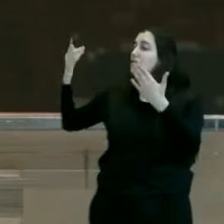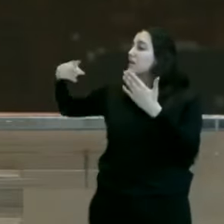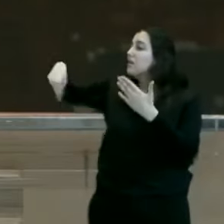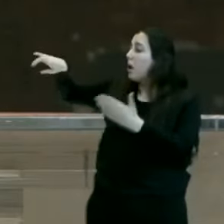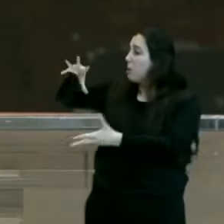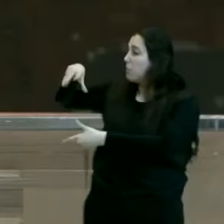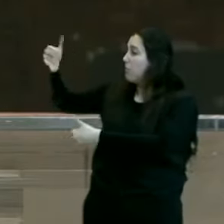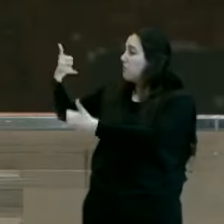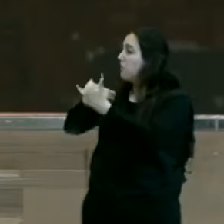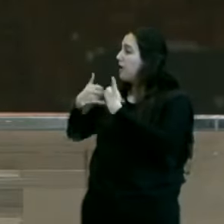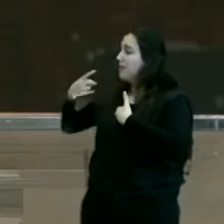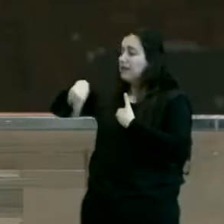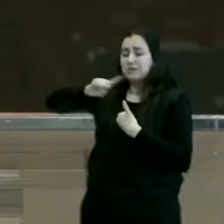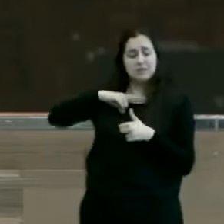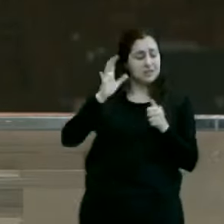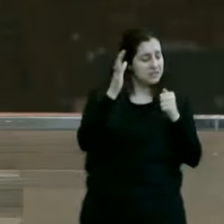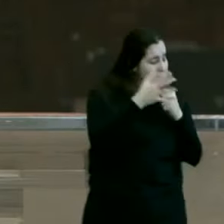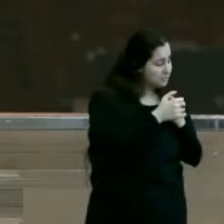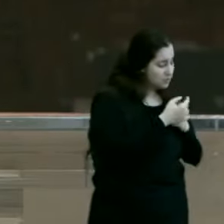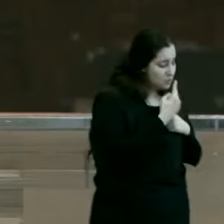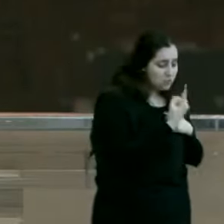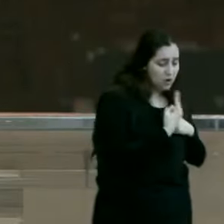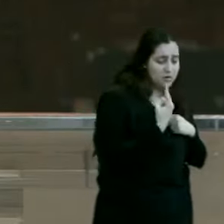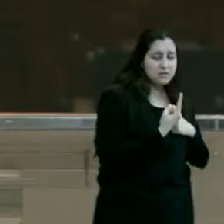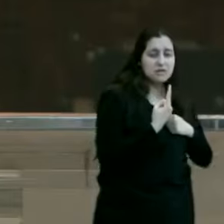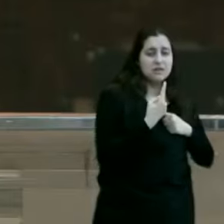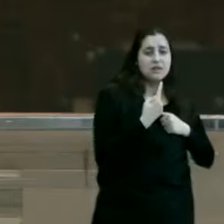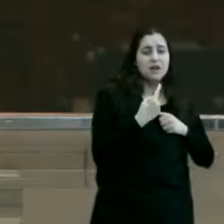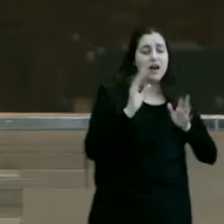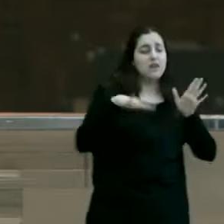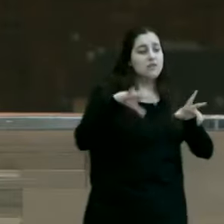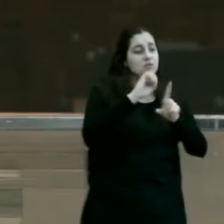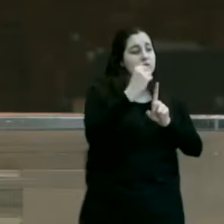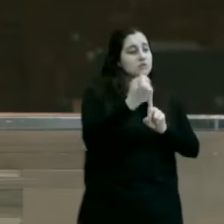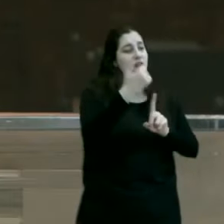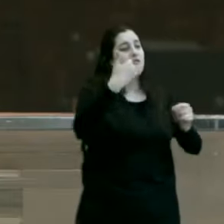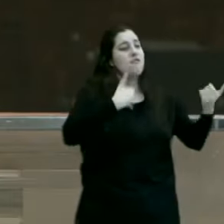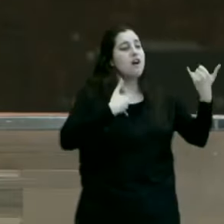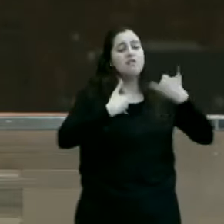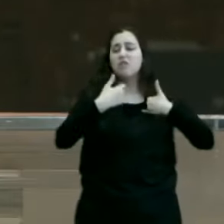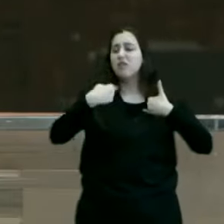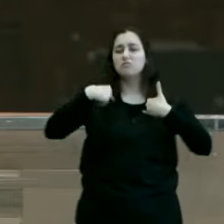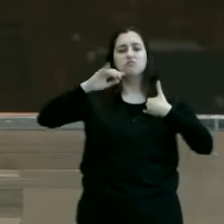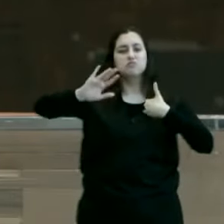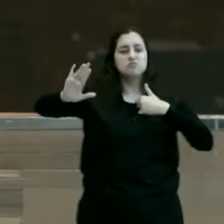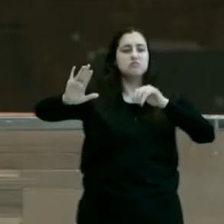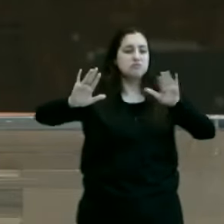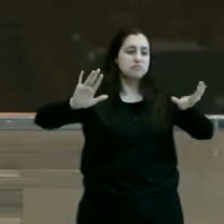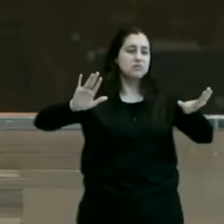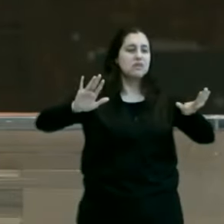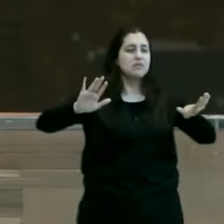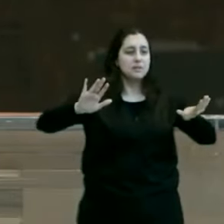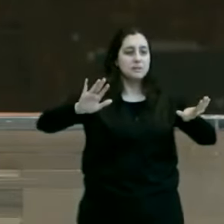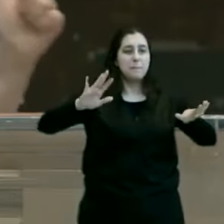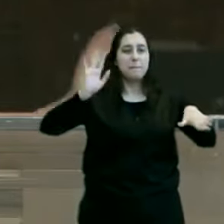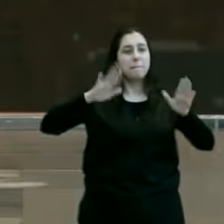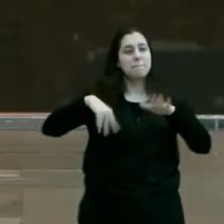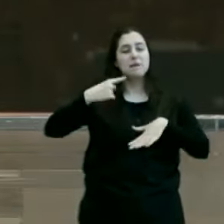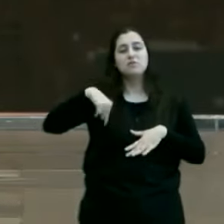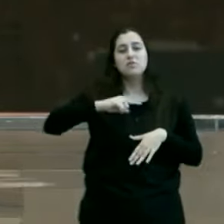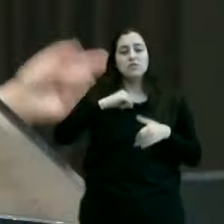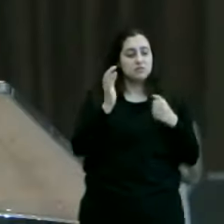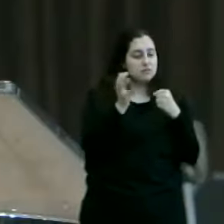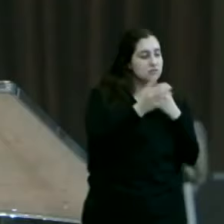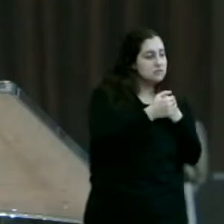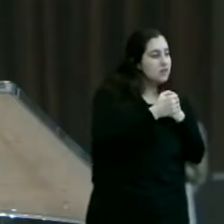está falando. Nós estamos escondidos diante do que a sociedade está falando. Nós nos escondemos e deixamos de mostrar